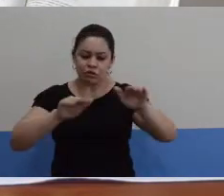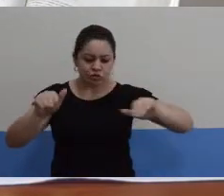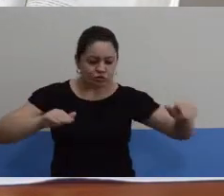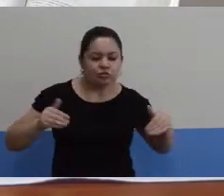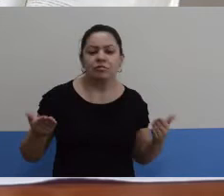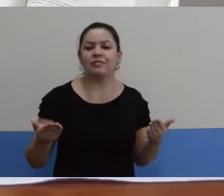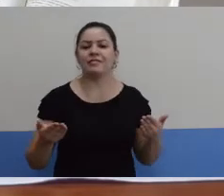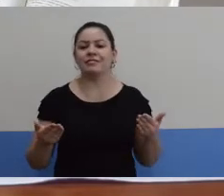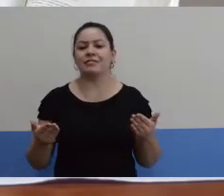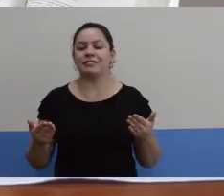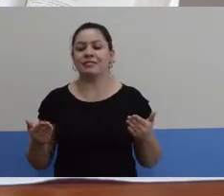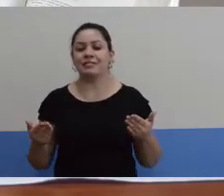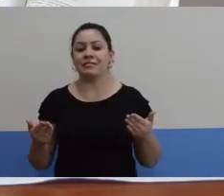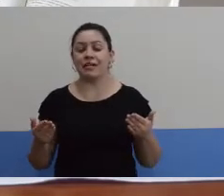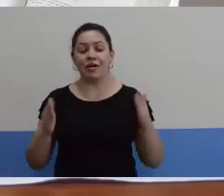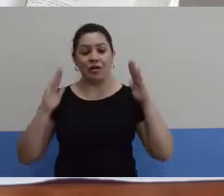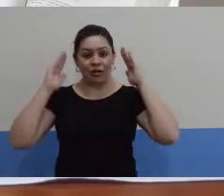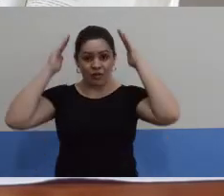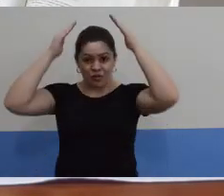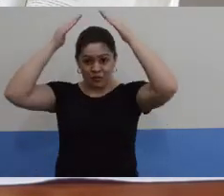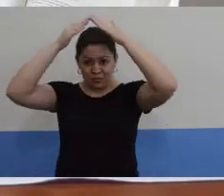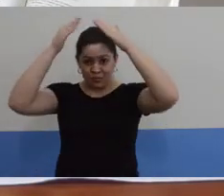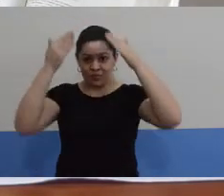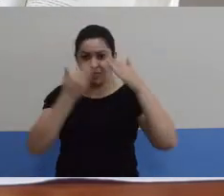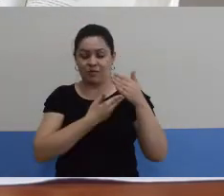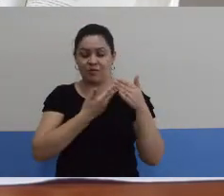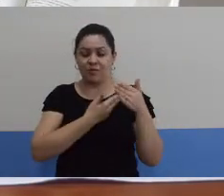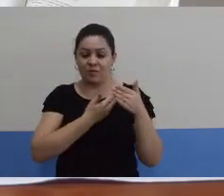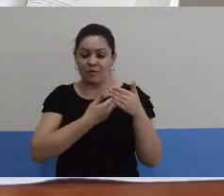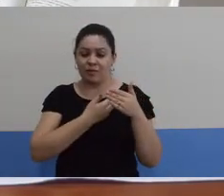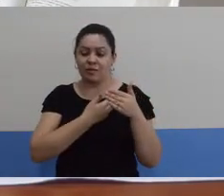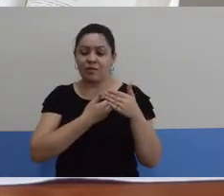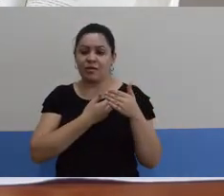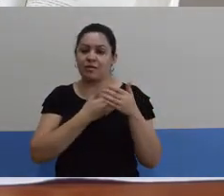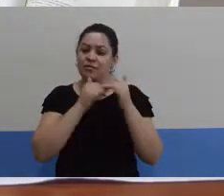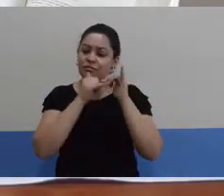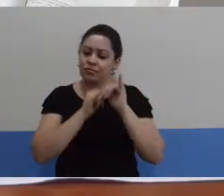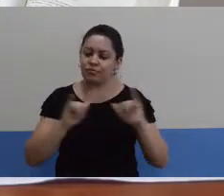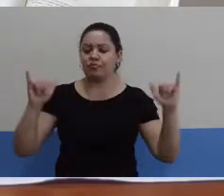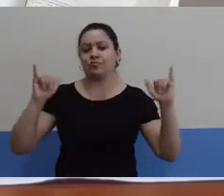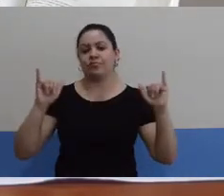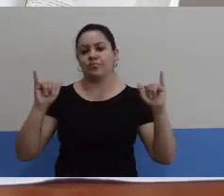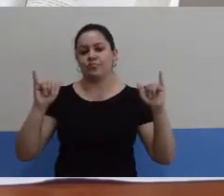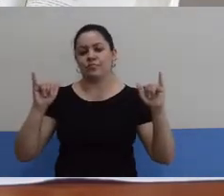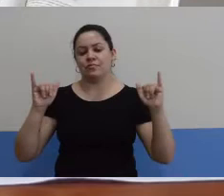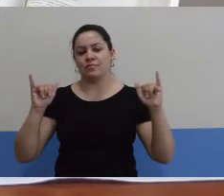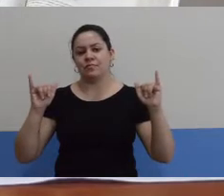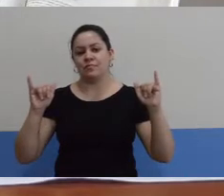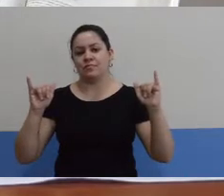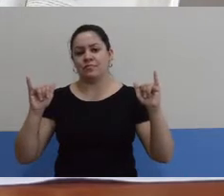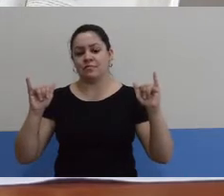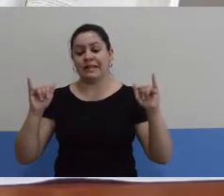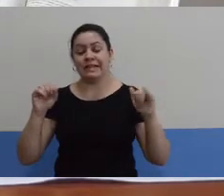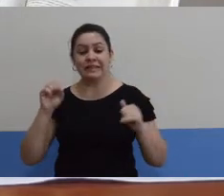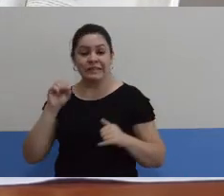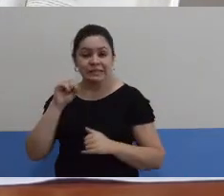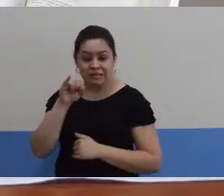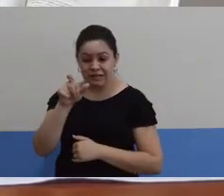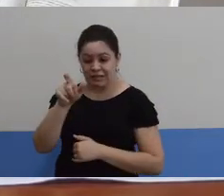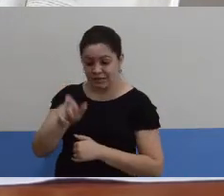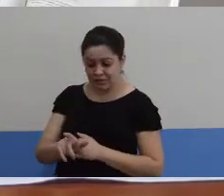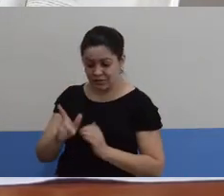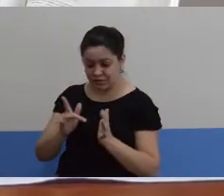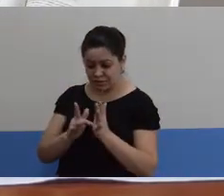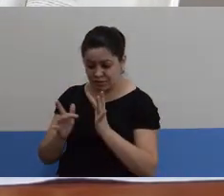proclamar o que o Papa, no início da Evangelii Gaudium, nos fala. Quem se encontrou com a pessoa do Cristo crucificado